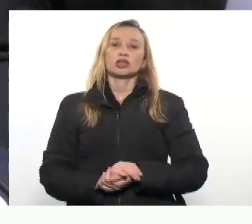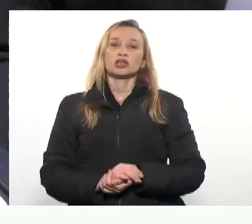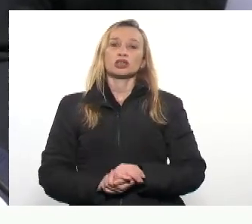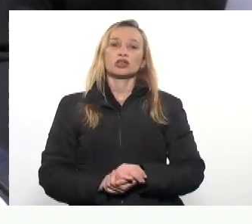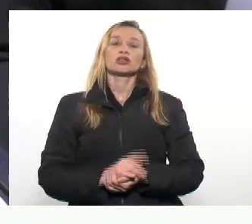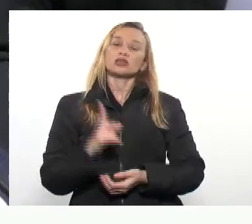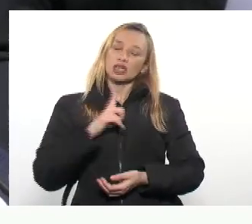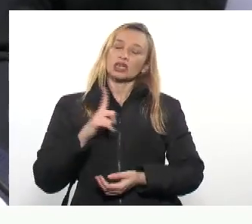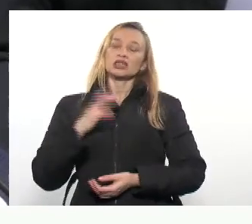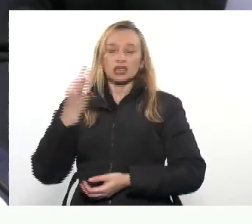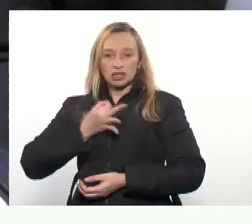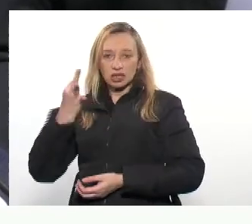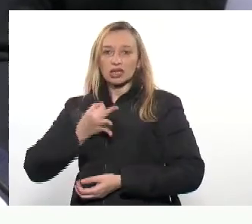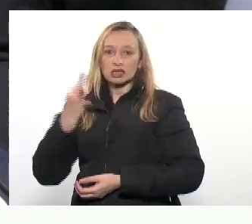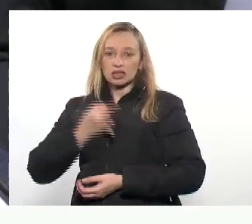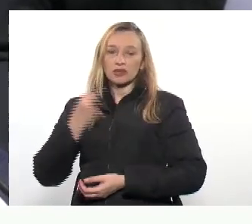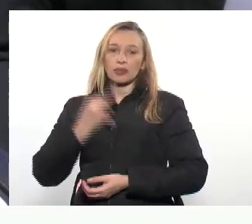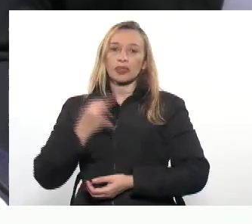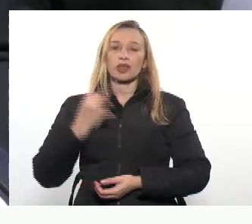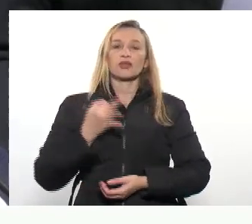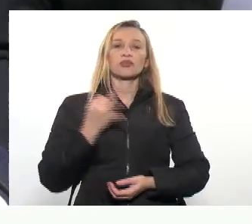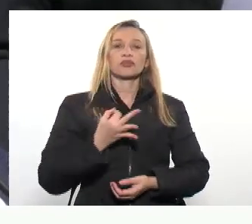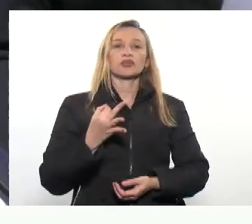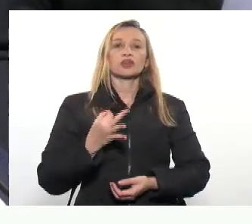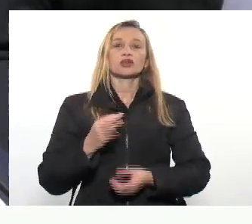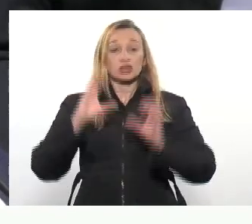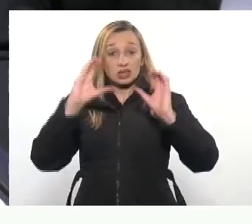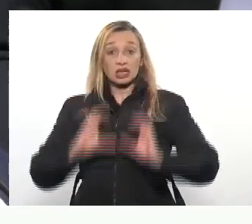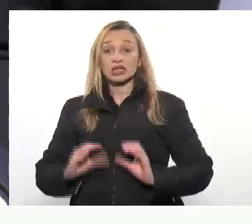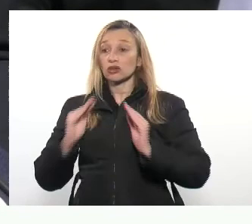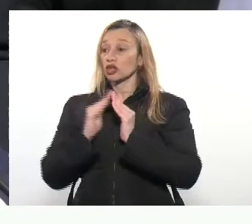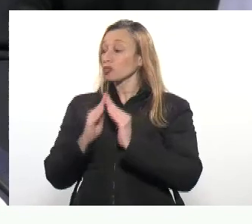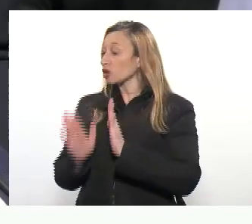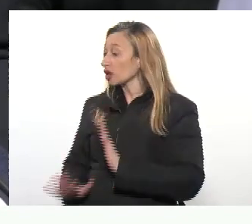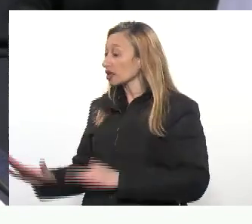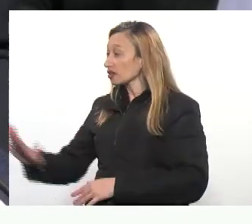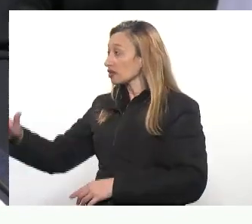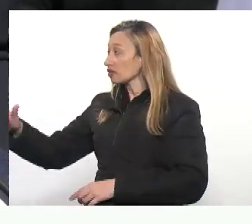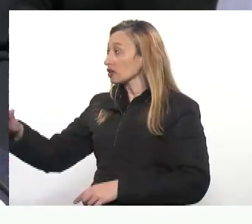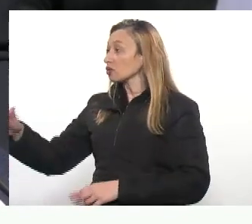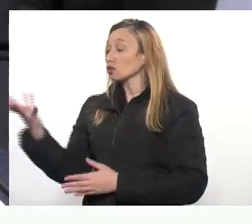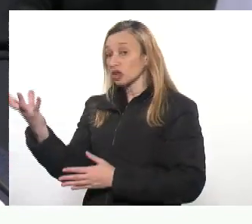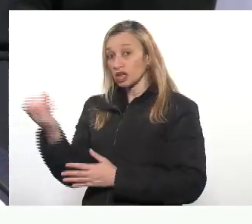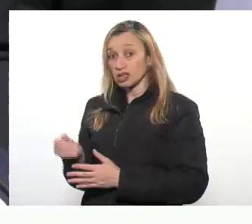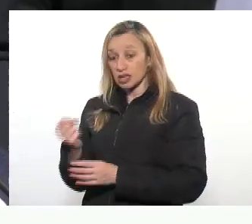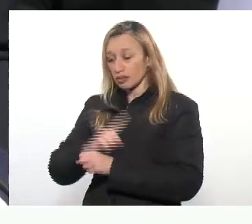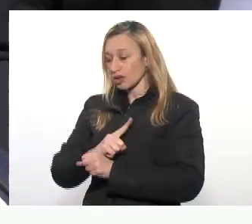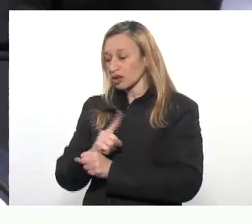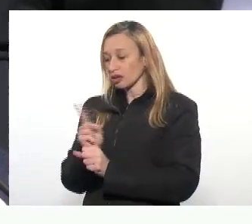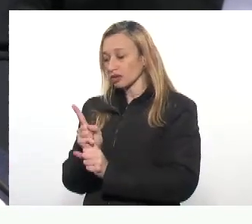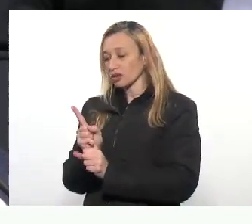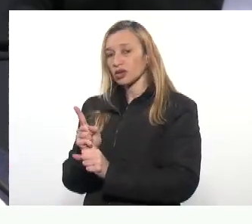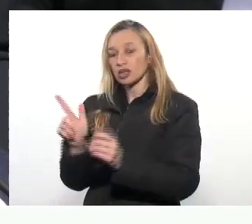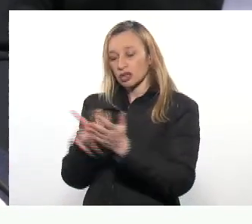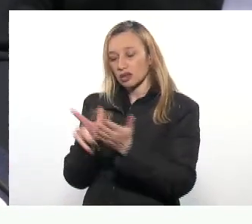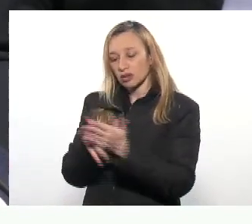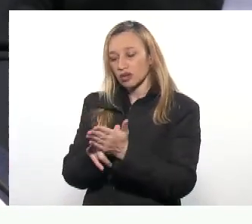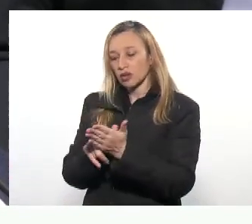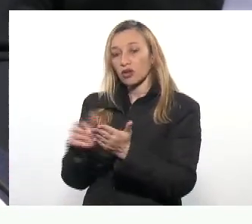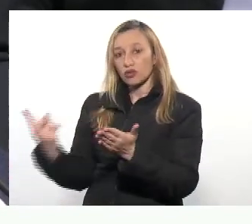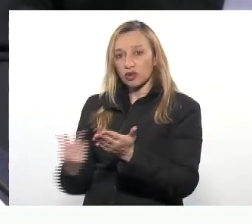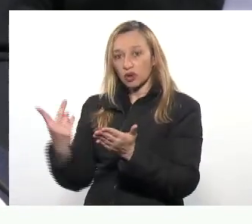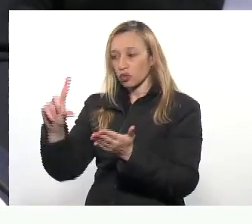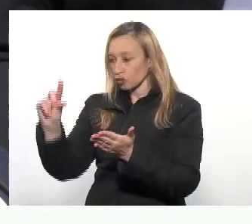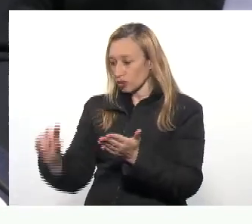tem certeza de que o cidadão que mora lá na favela, na hora que ele receber uma conta de valor mais baixo